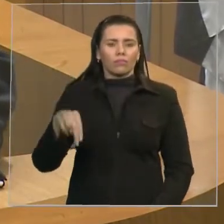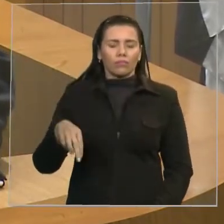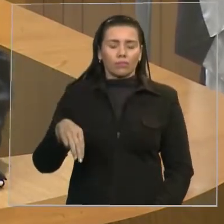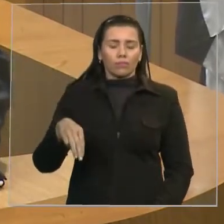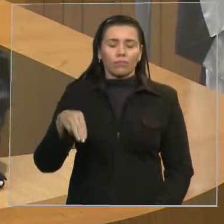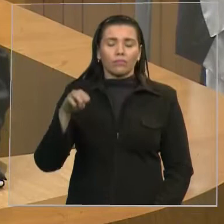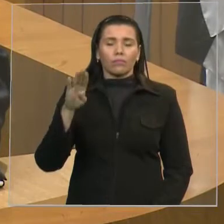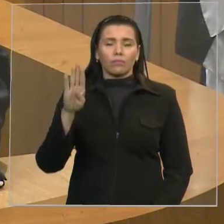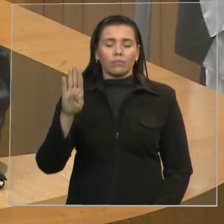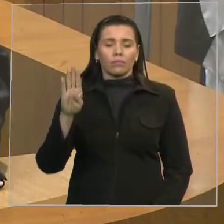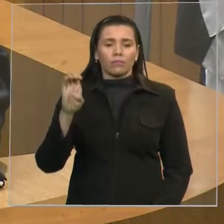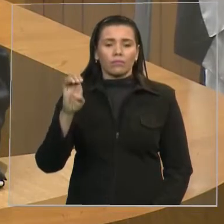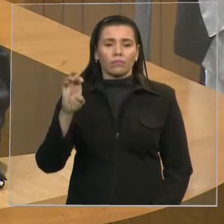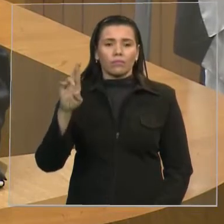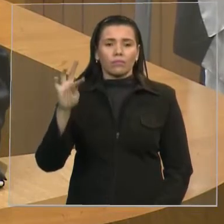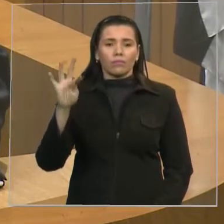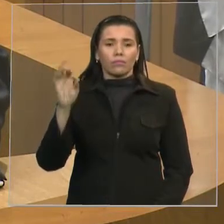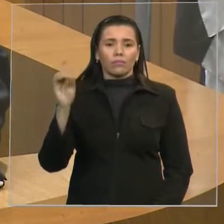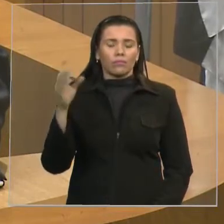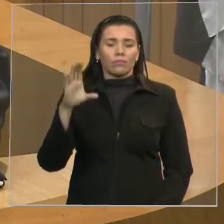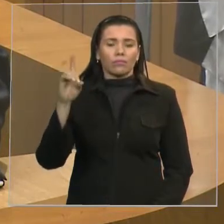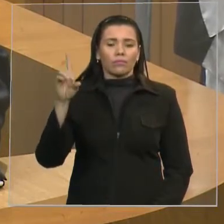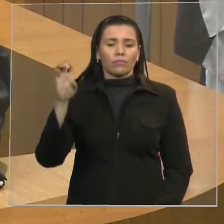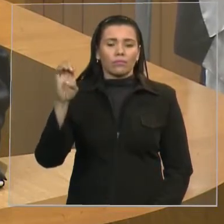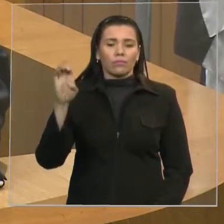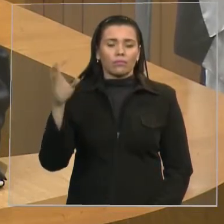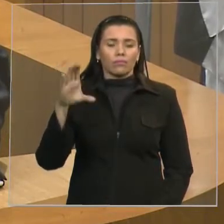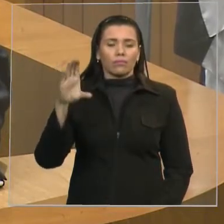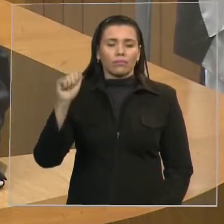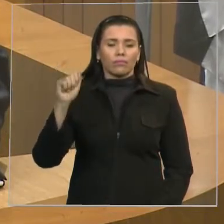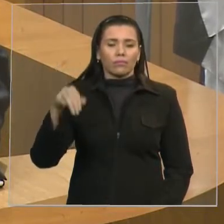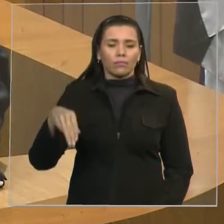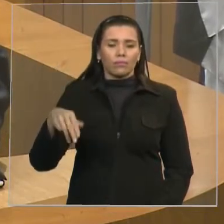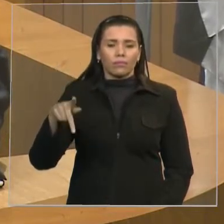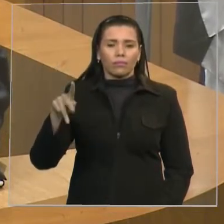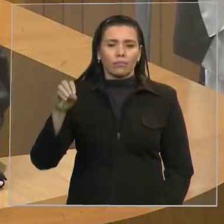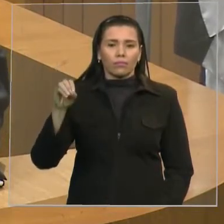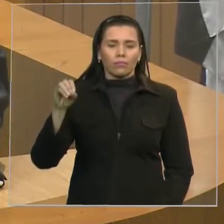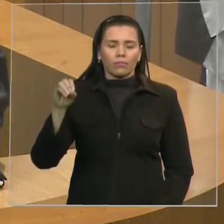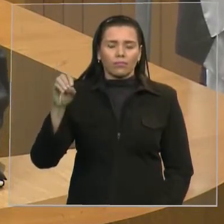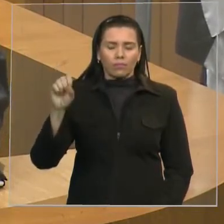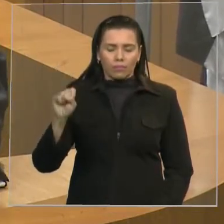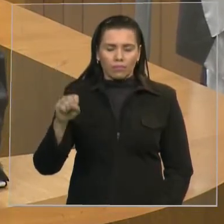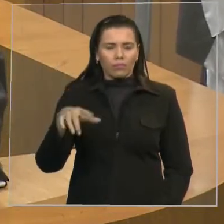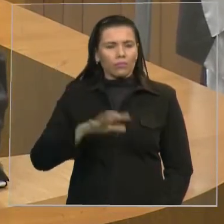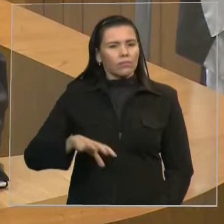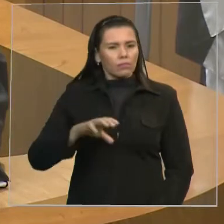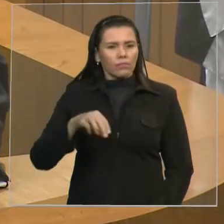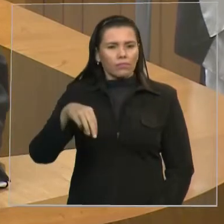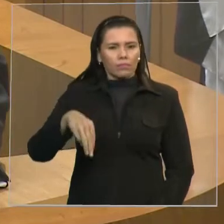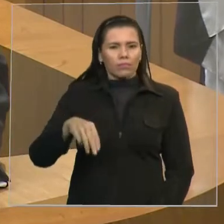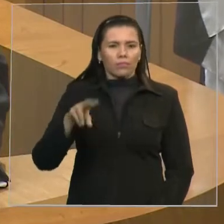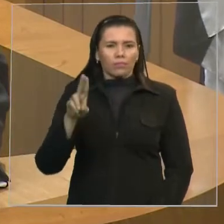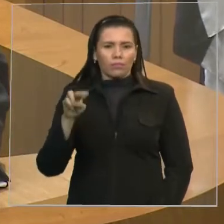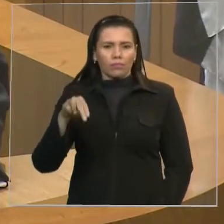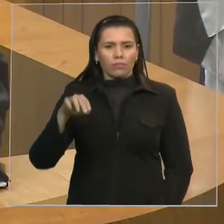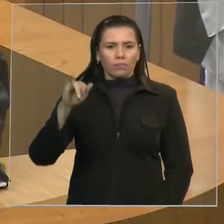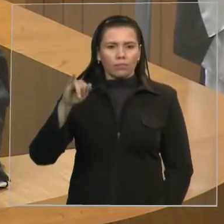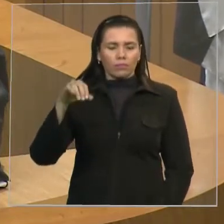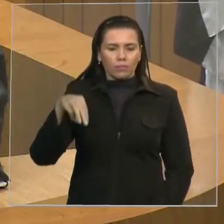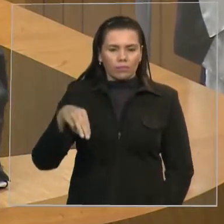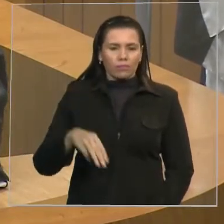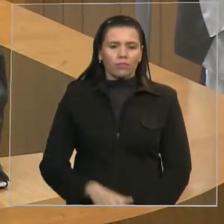Munim, em que, na sexta-feira passada, eu estive lá acompanhado do deputado